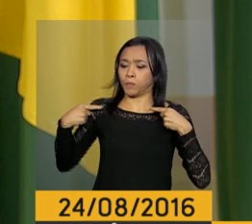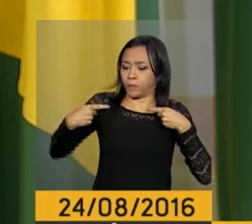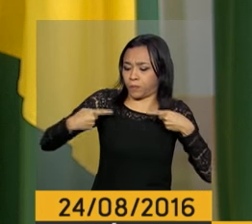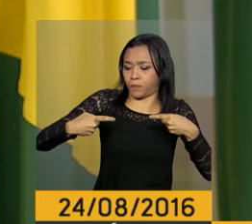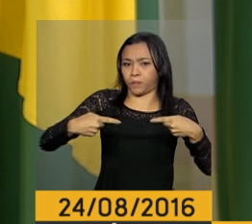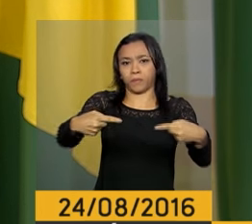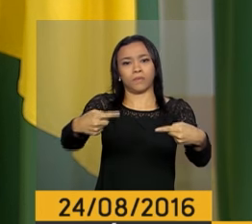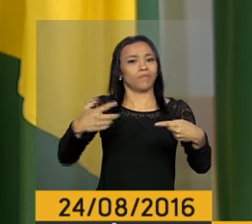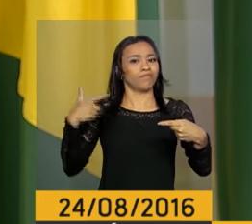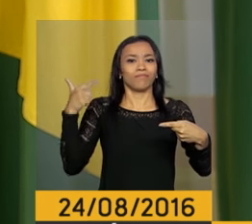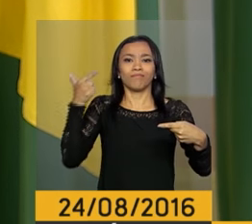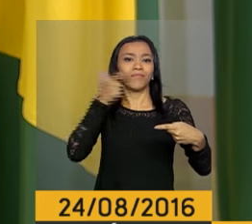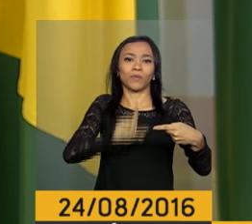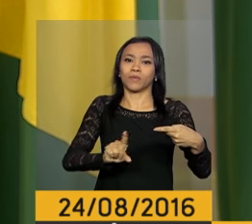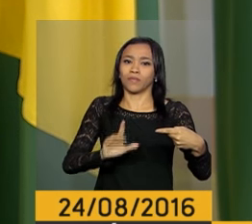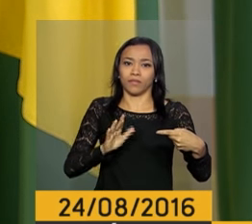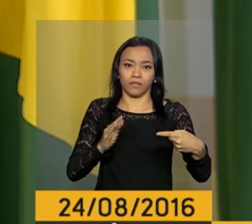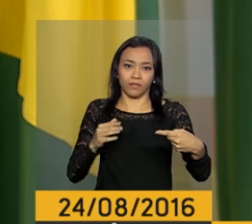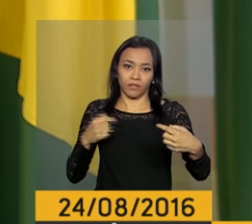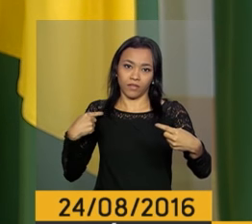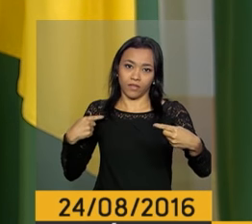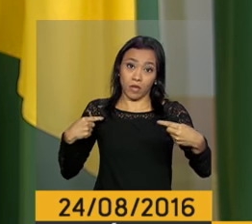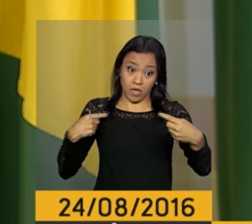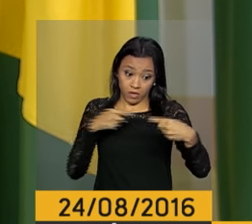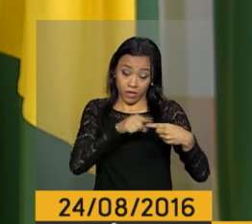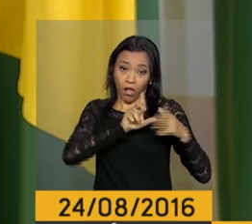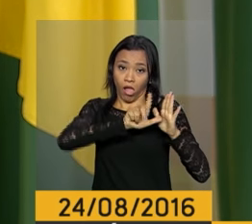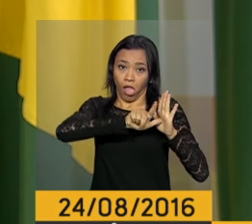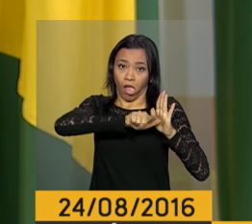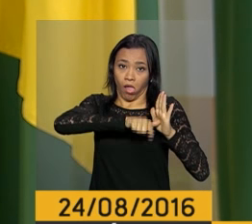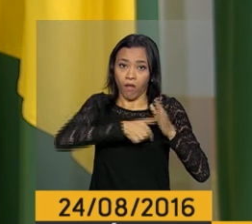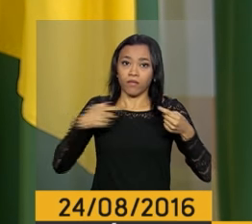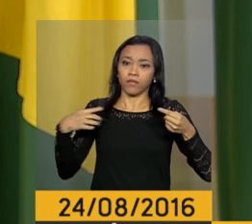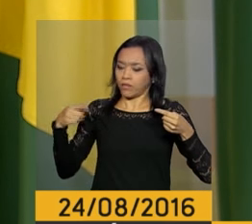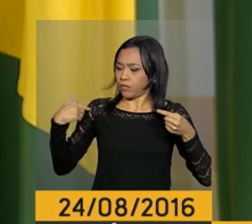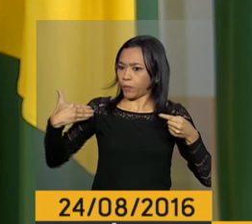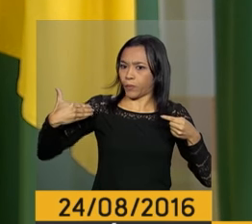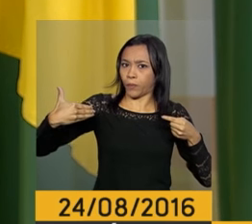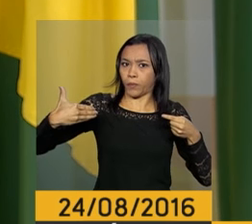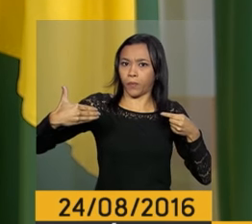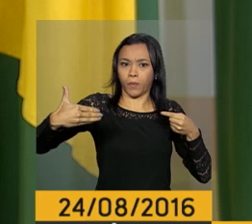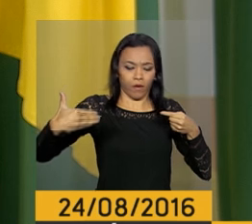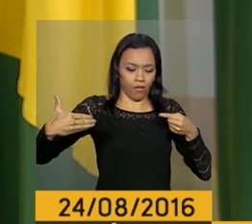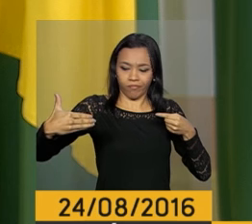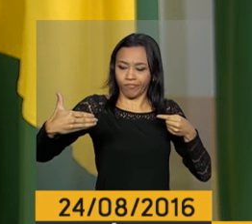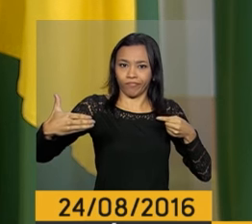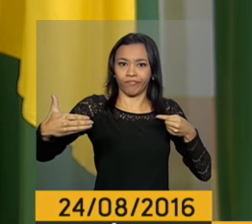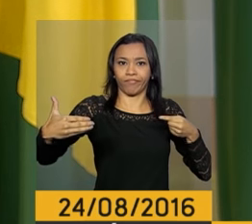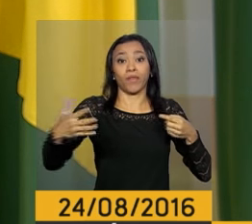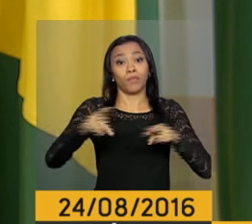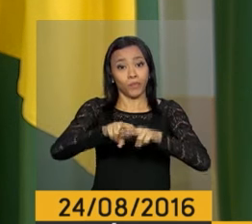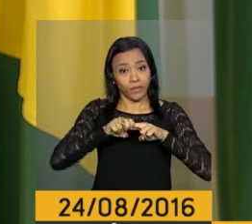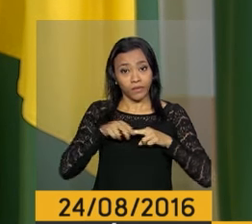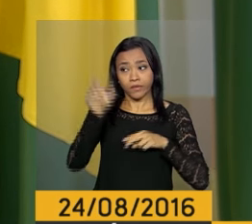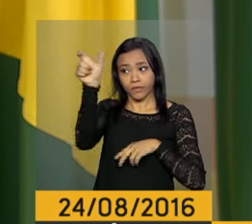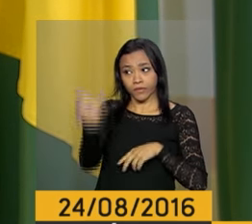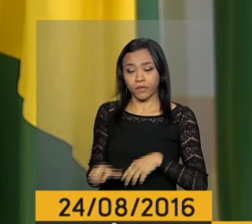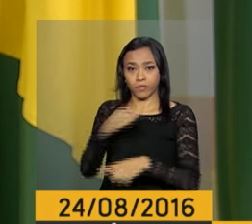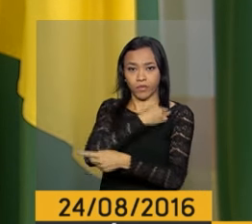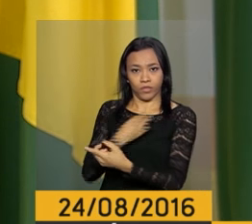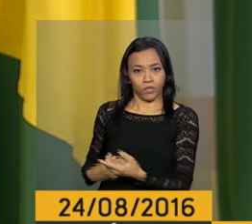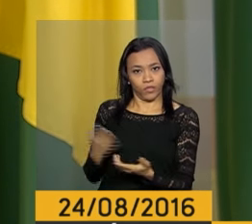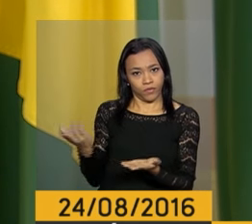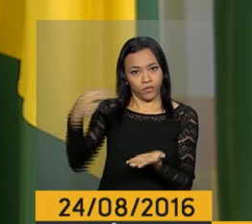E é esse contraste que o Biro Maj e a sua equipe vieram nos apresentar